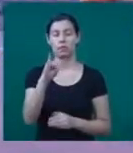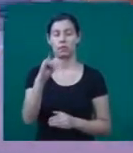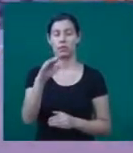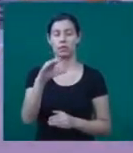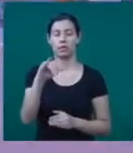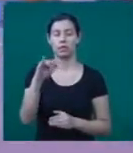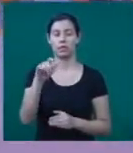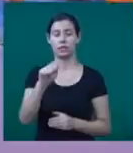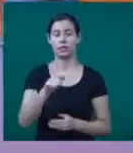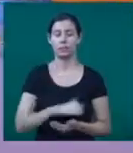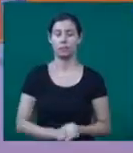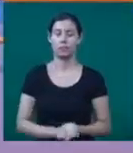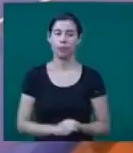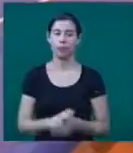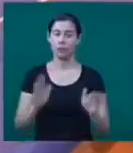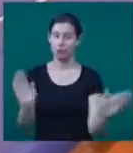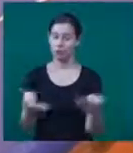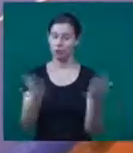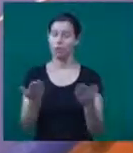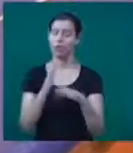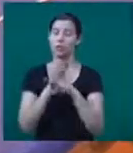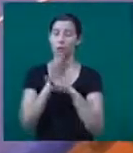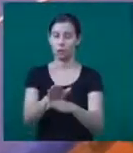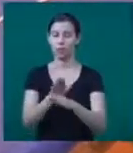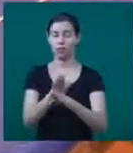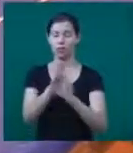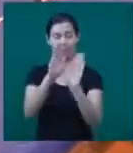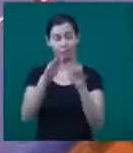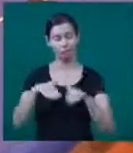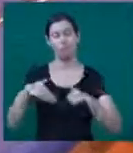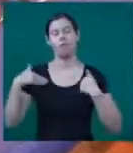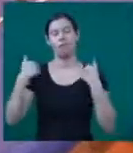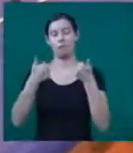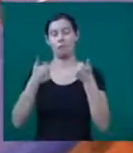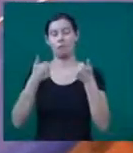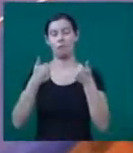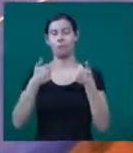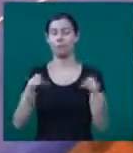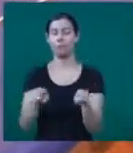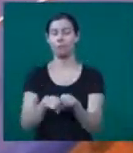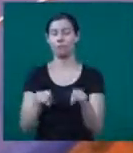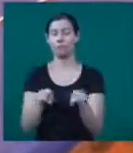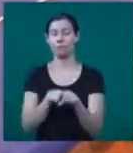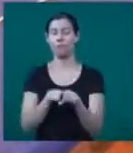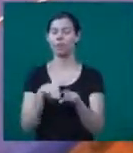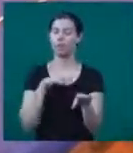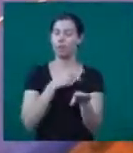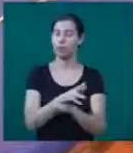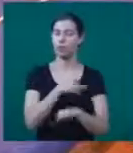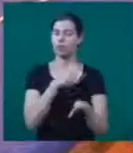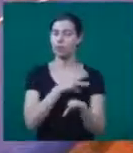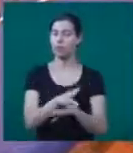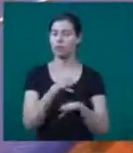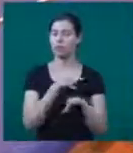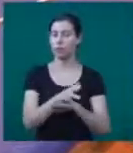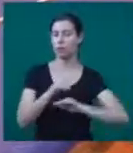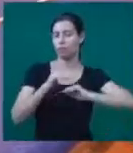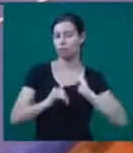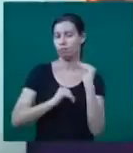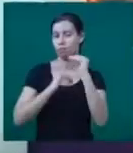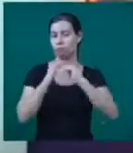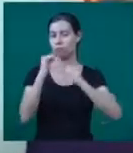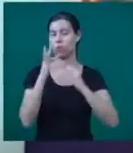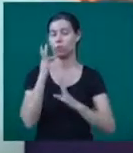ajuda no ânimo dos atletas. Consequentemente, influencia também na qualidade dos treinos e no desenvolvimento